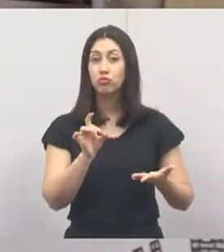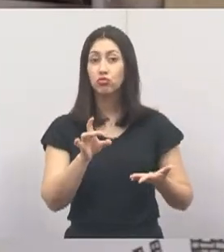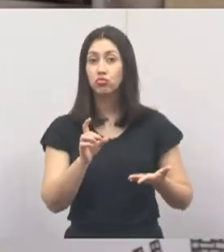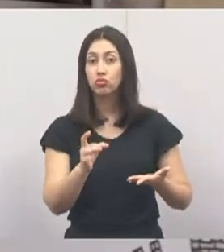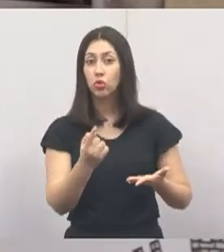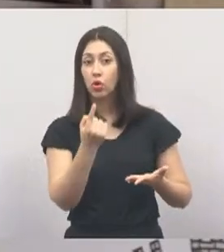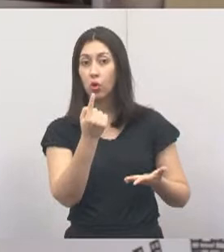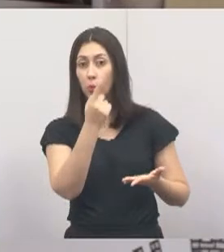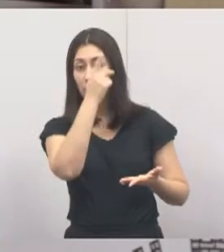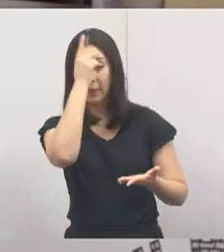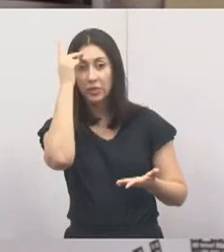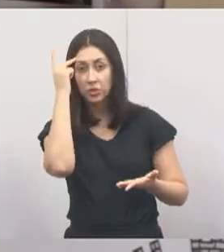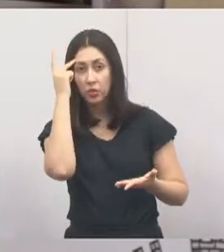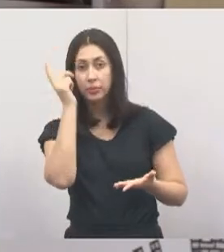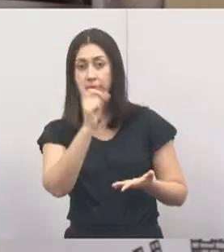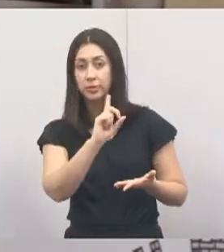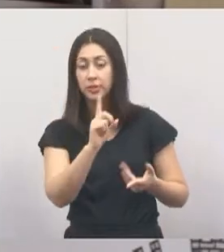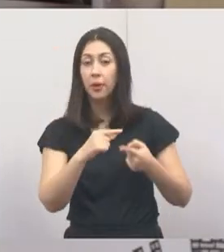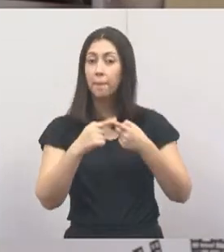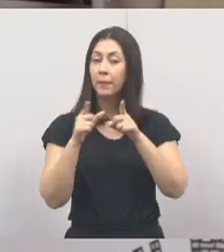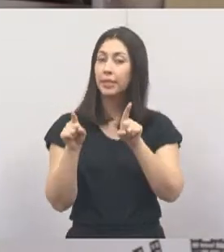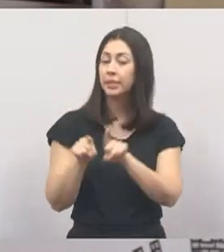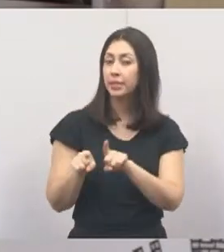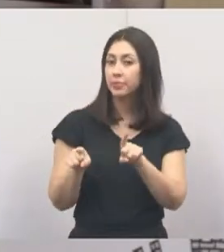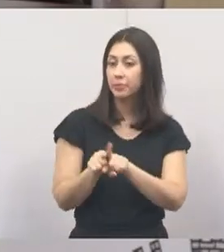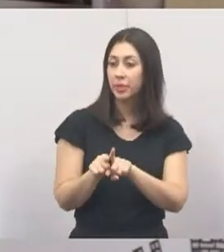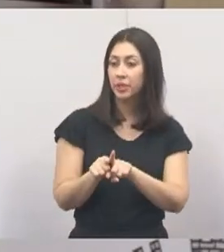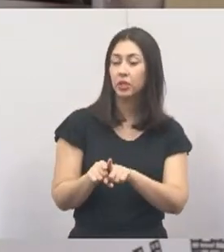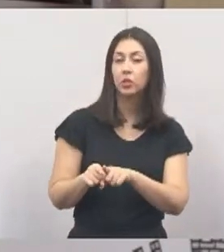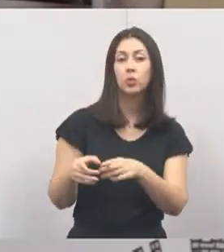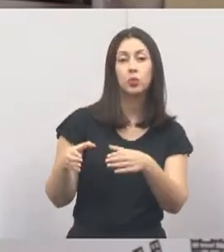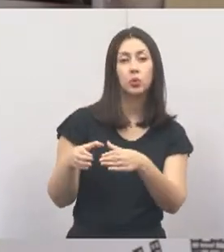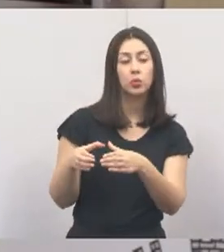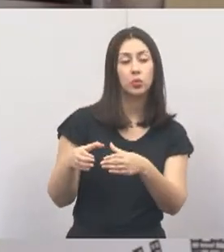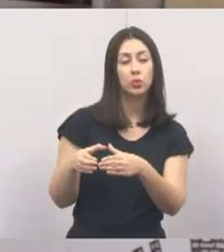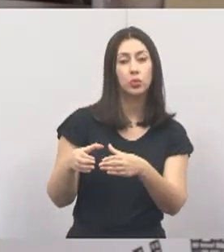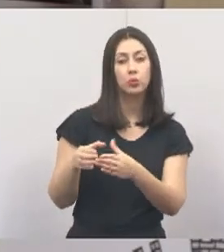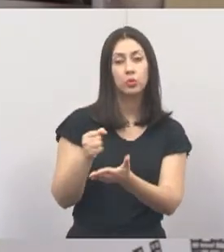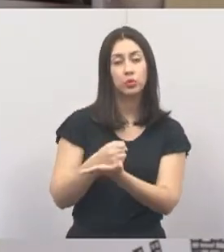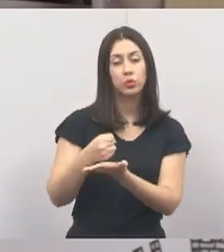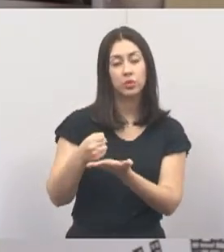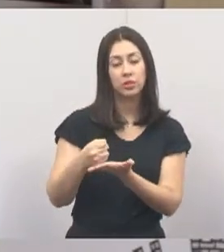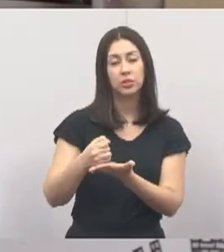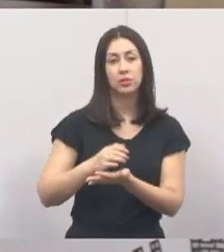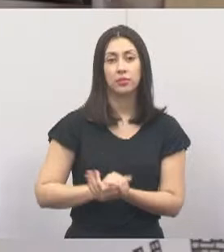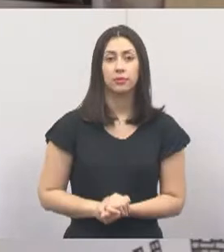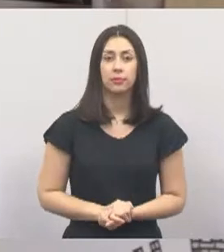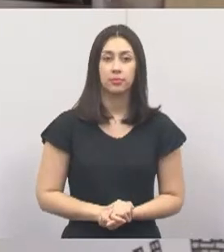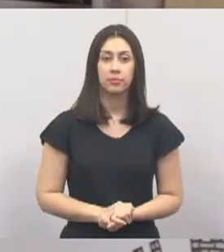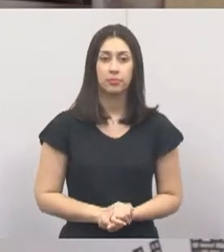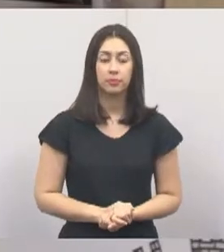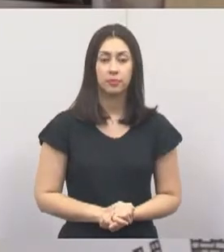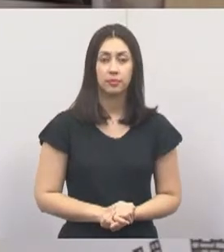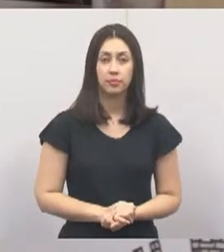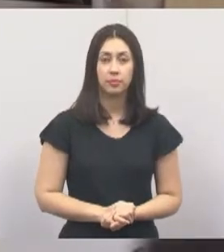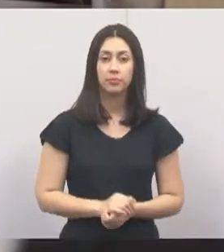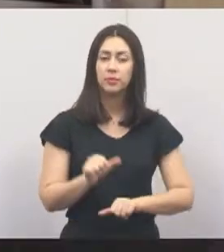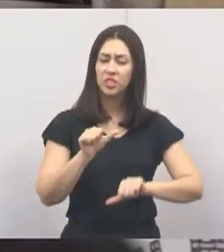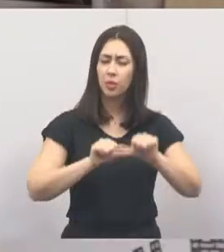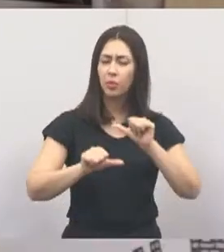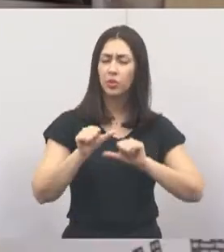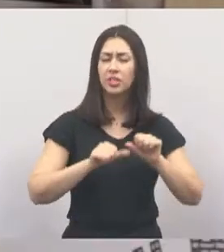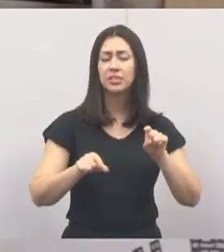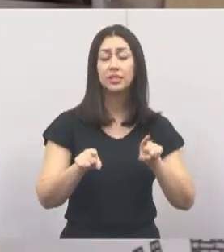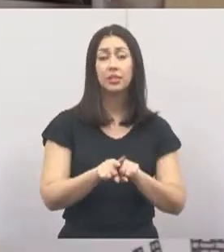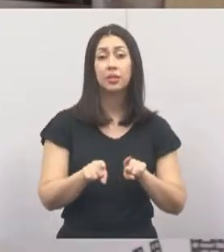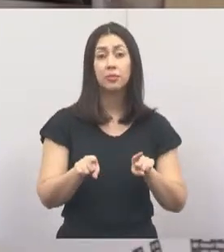agente de contratação pregoeiro, mas também a nova comissão de contratação. Outra alteração